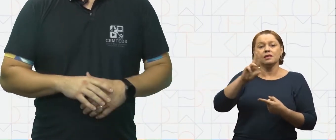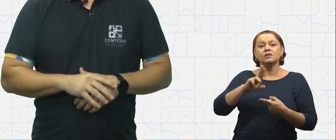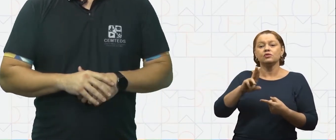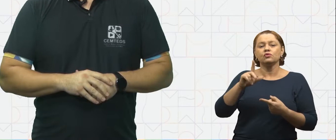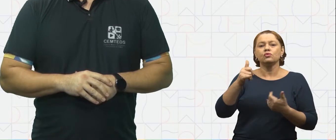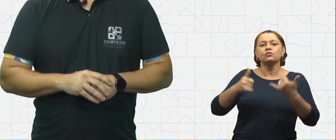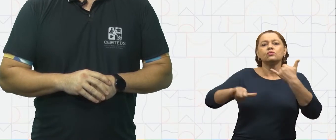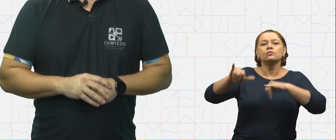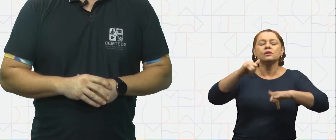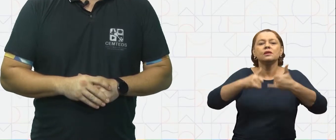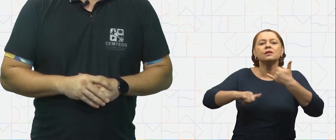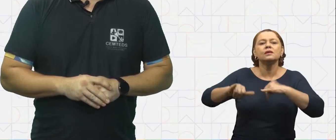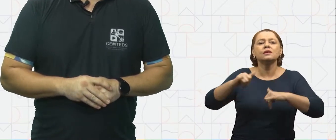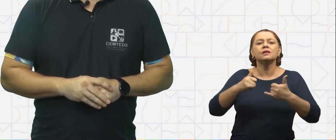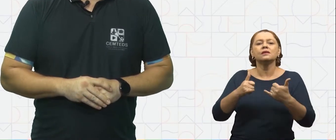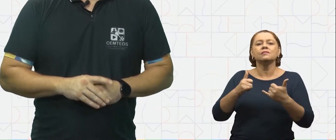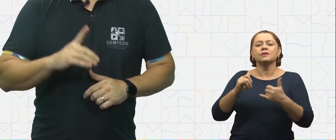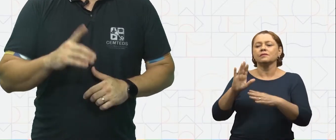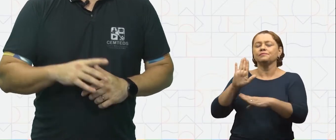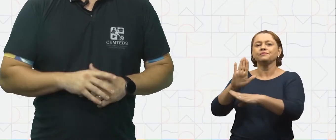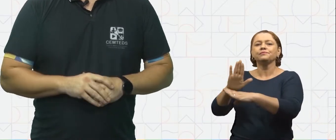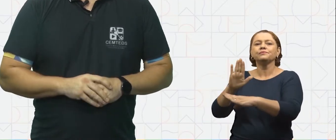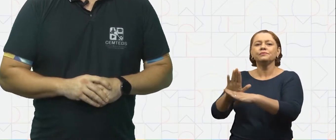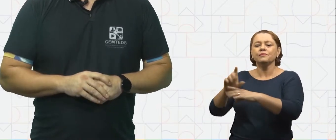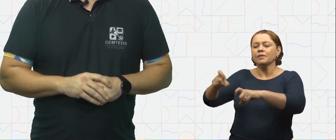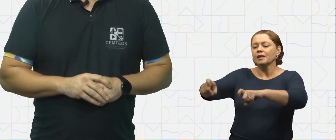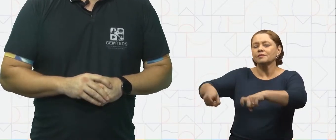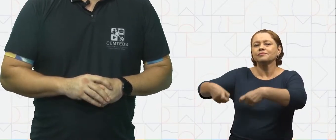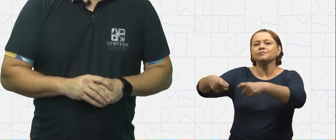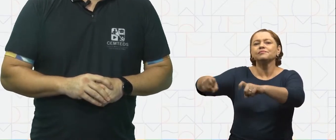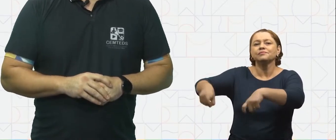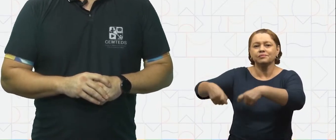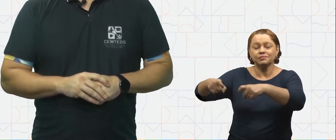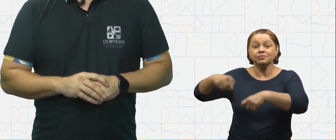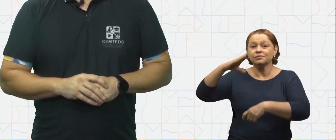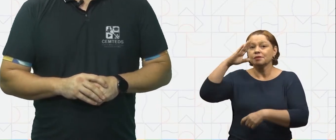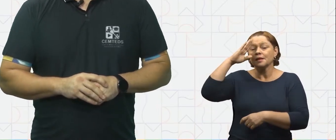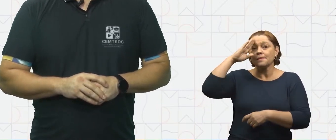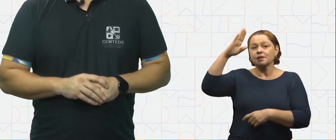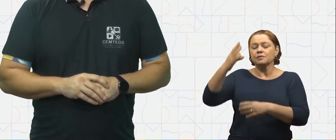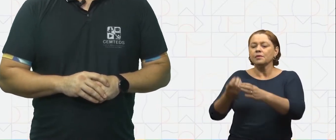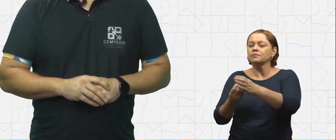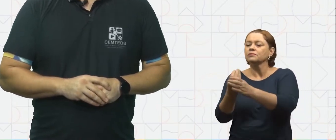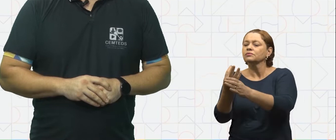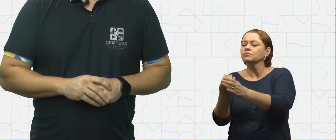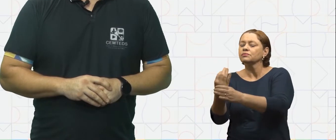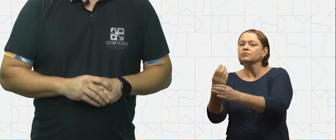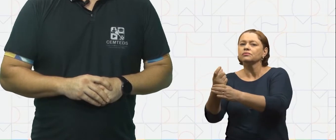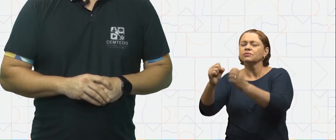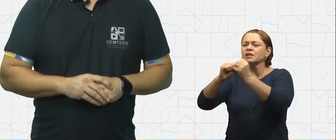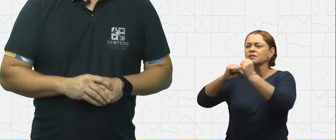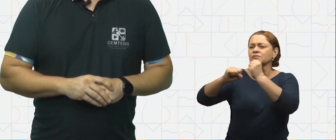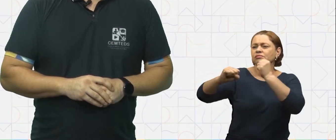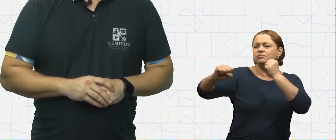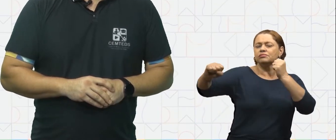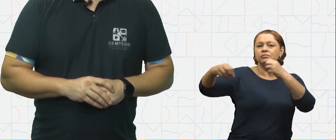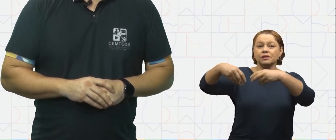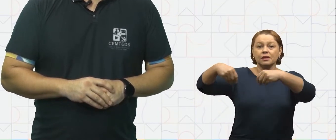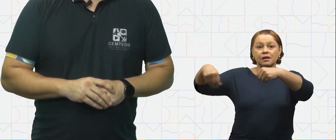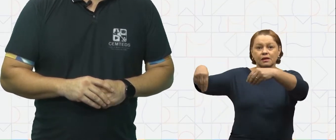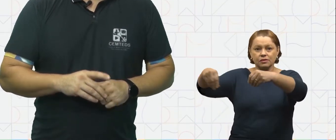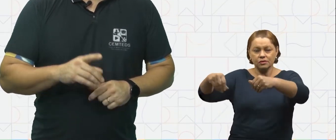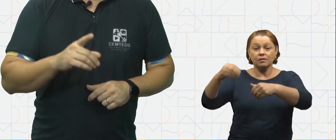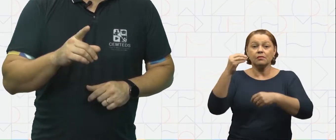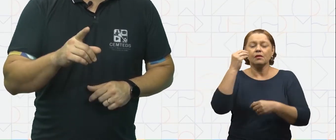químicos para o controle de pragas e doenças na lavoura, principalmente em plantações que ocupam grandes áreas. Veremos então